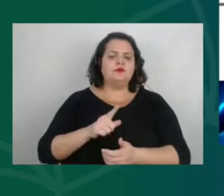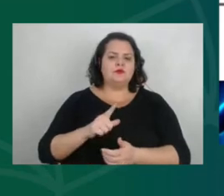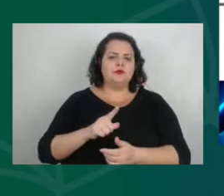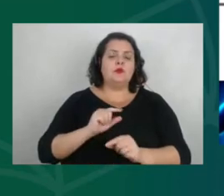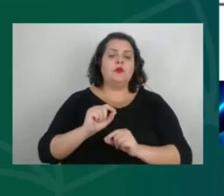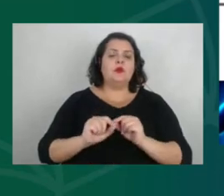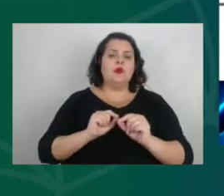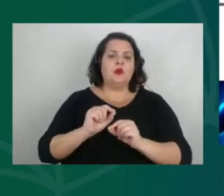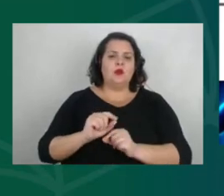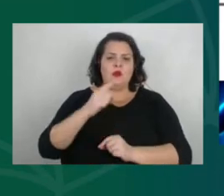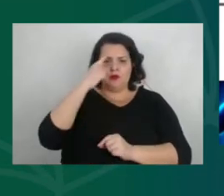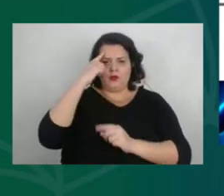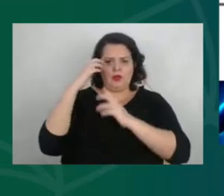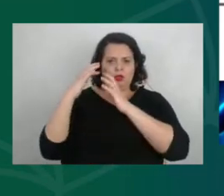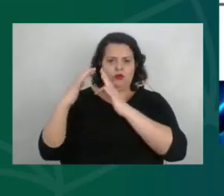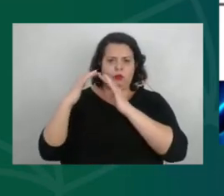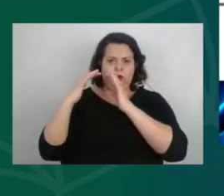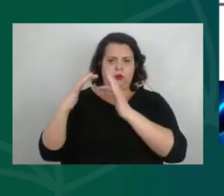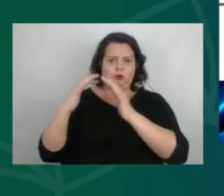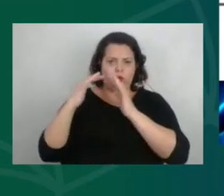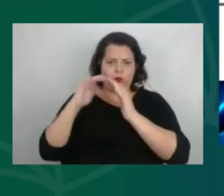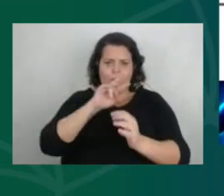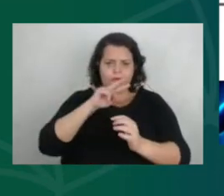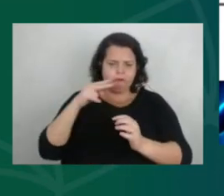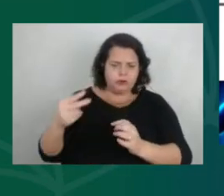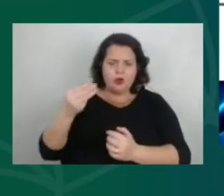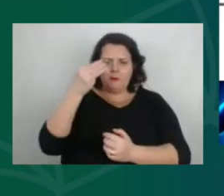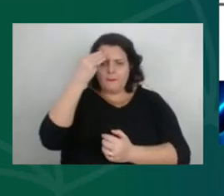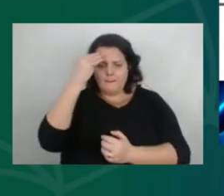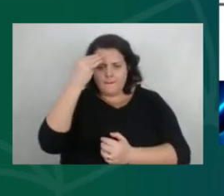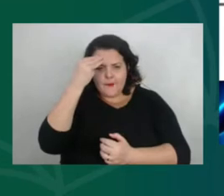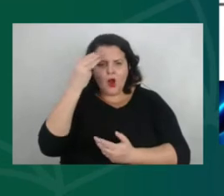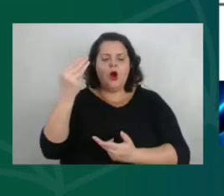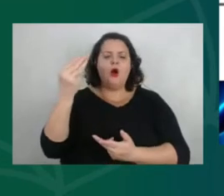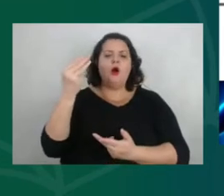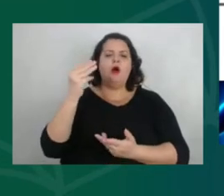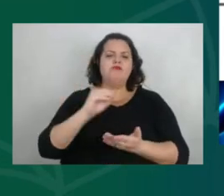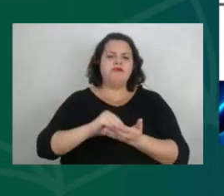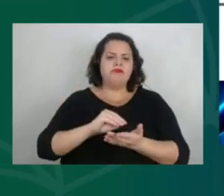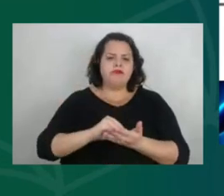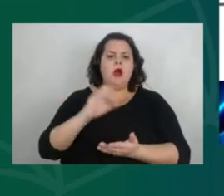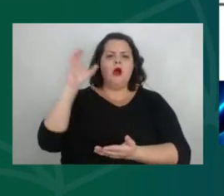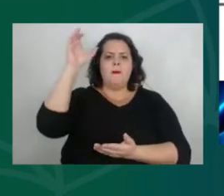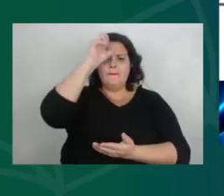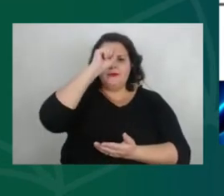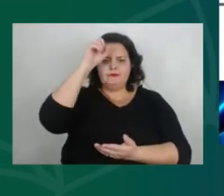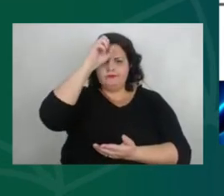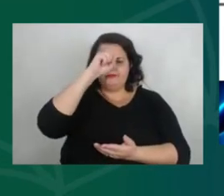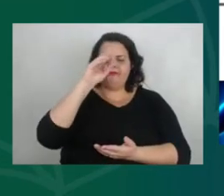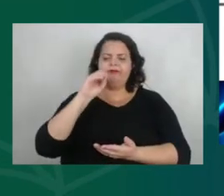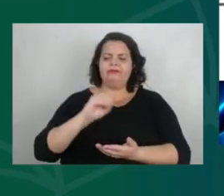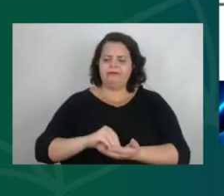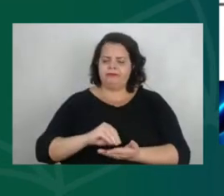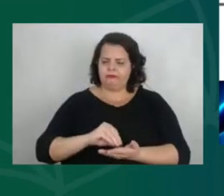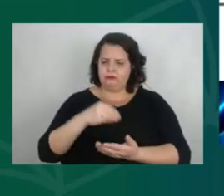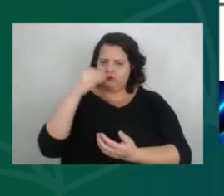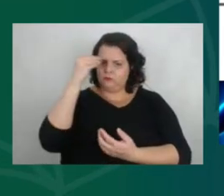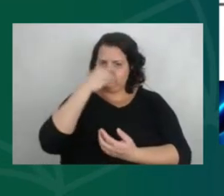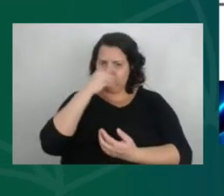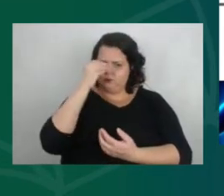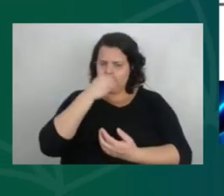funções cognitivas, alteração na memória e na aprendizagem, como eu disse,